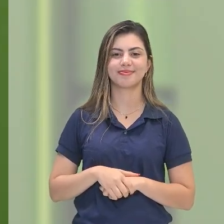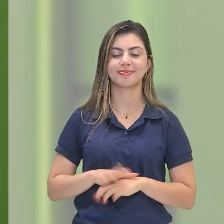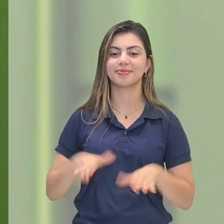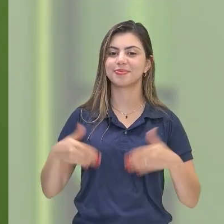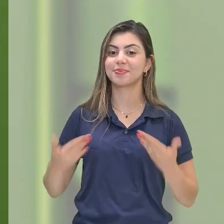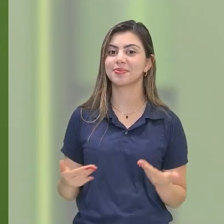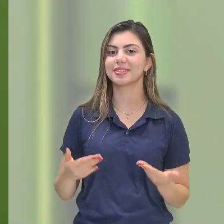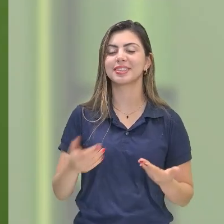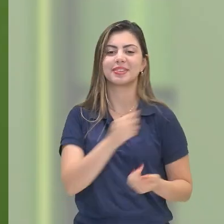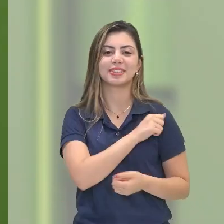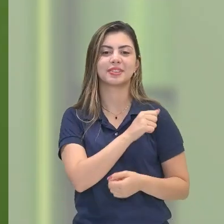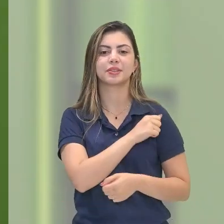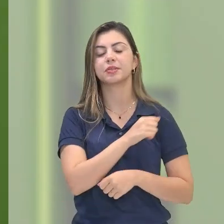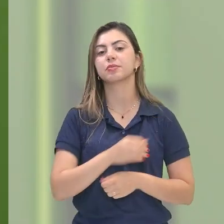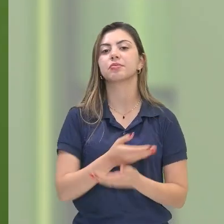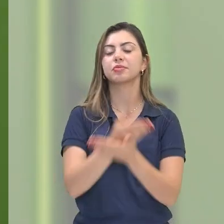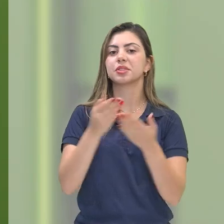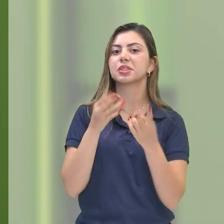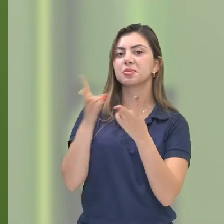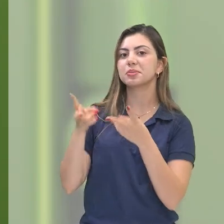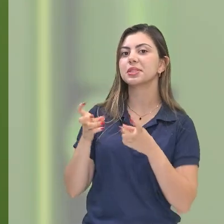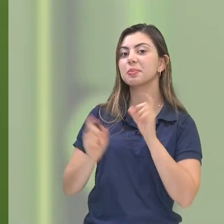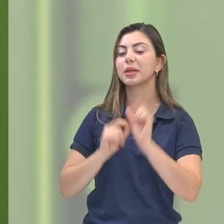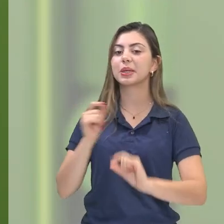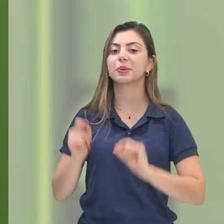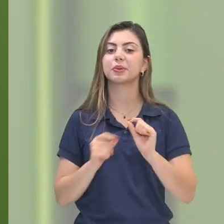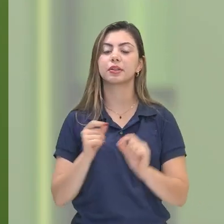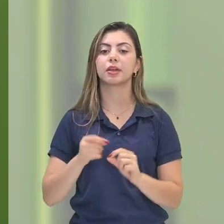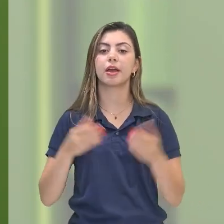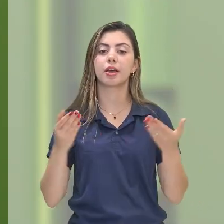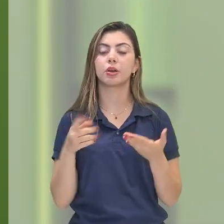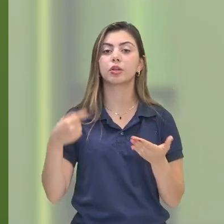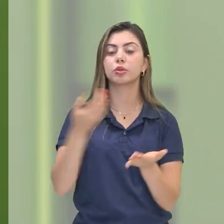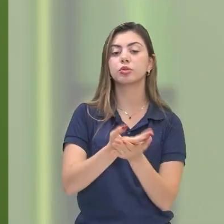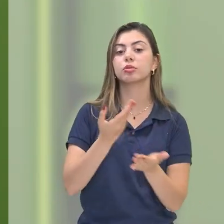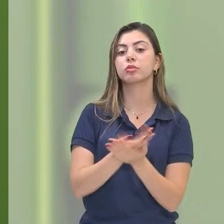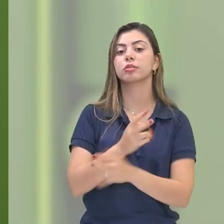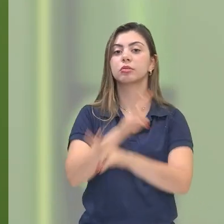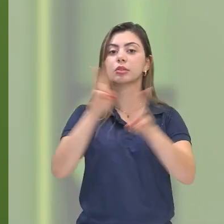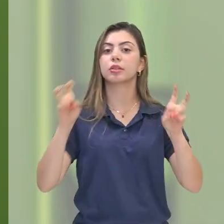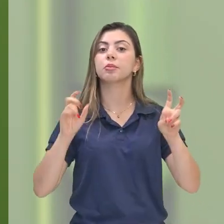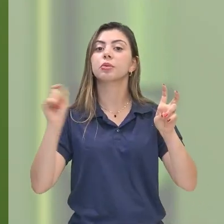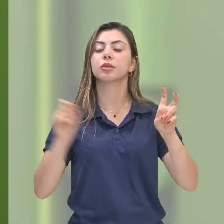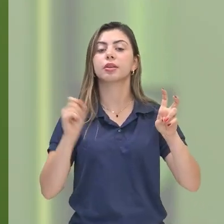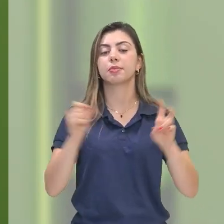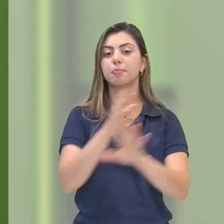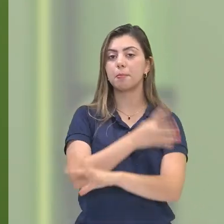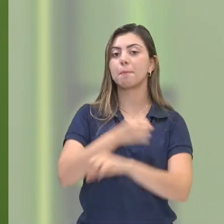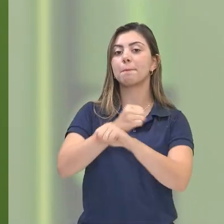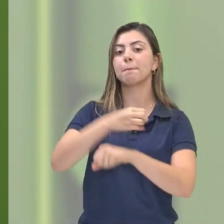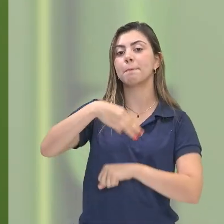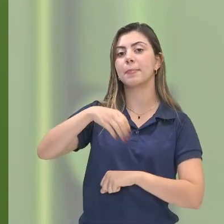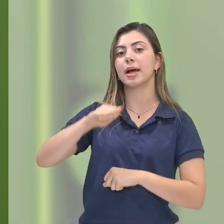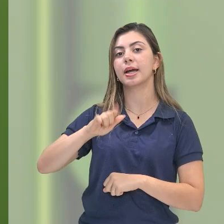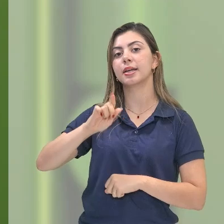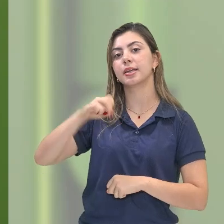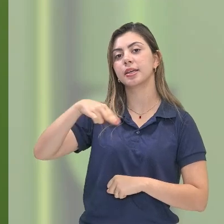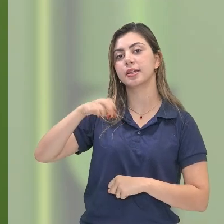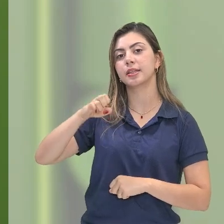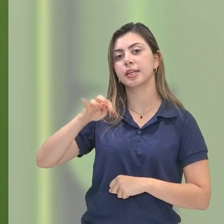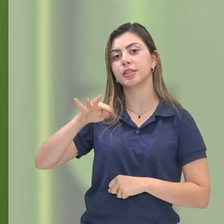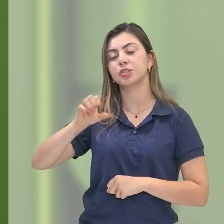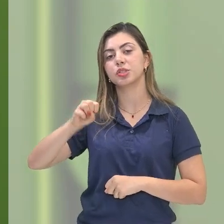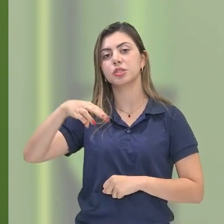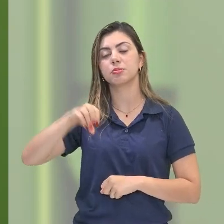Muito bem, pessoal. Vocês perceberam aí que agora nós vamos falar sobre o magnetismo. Especificamente sobre uma questão